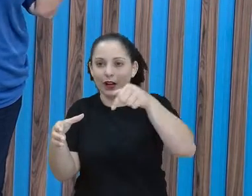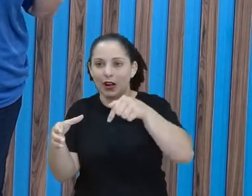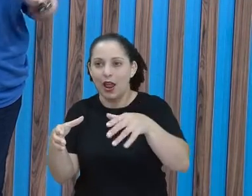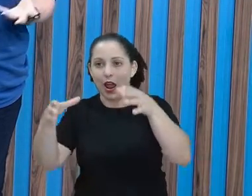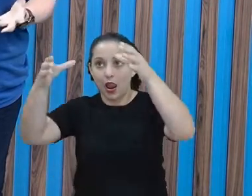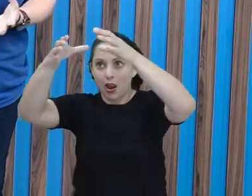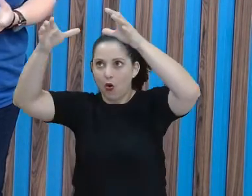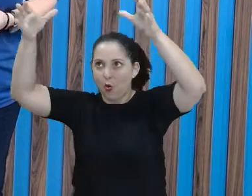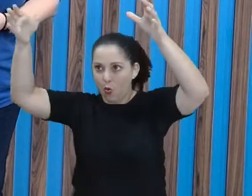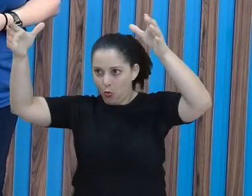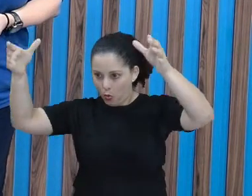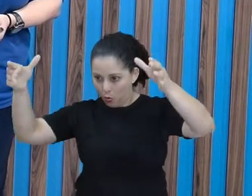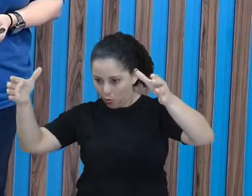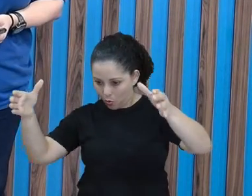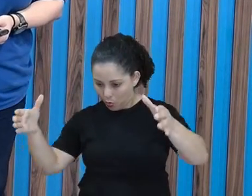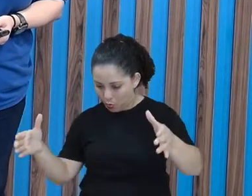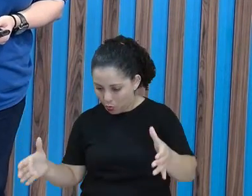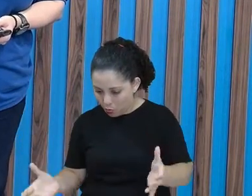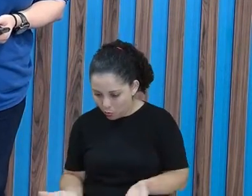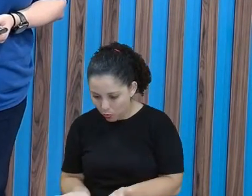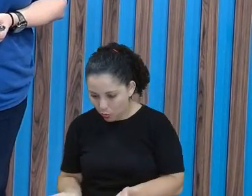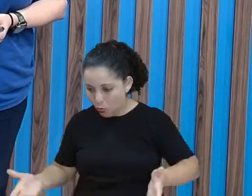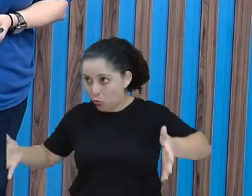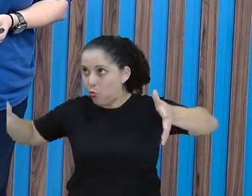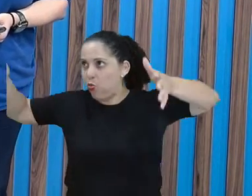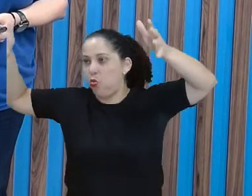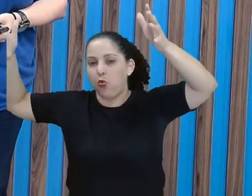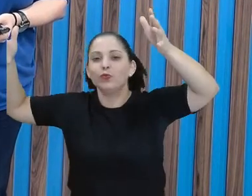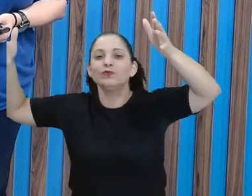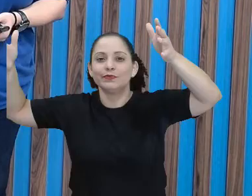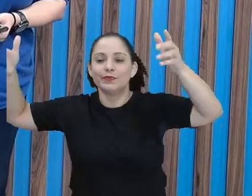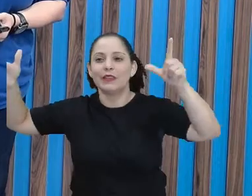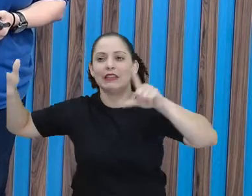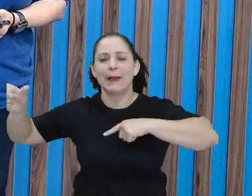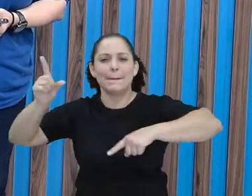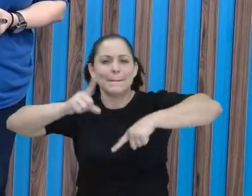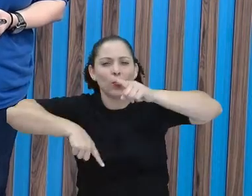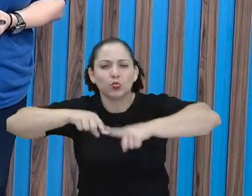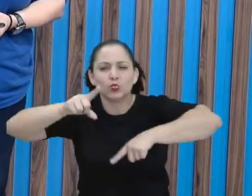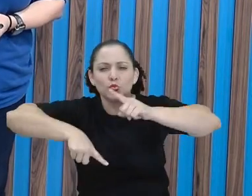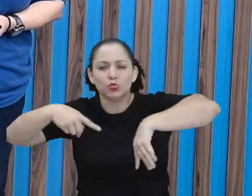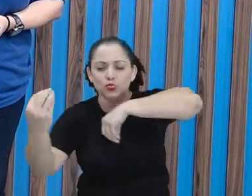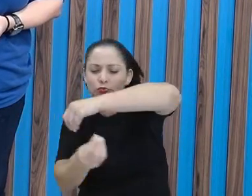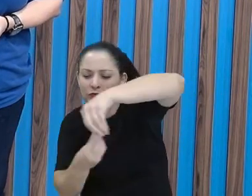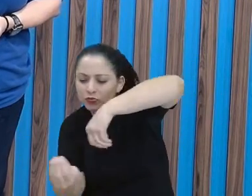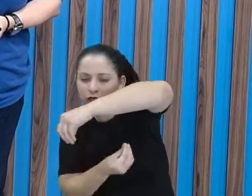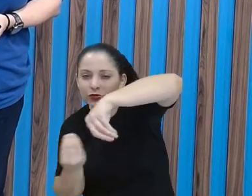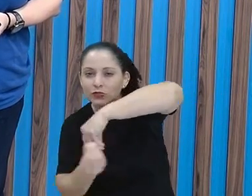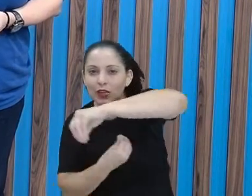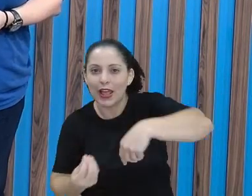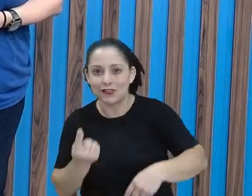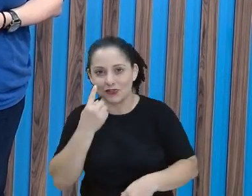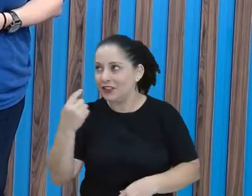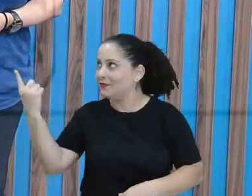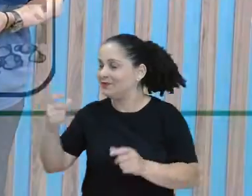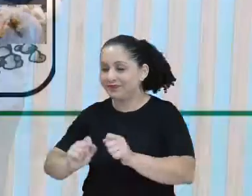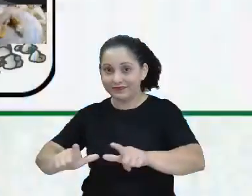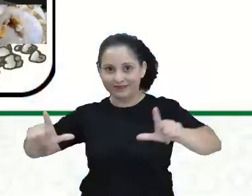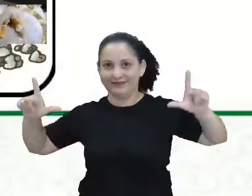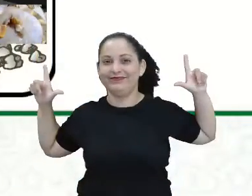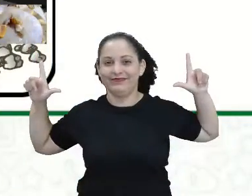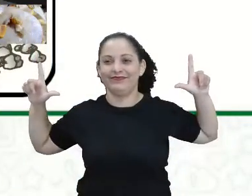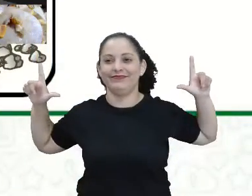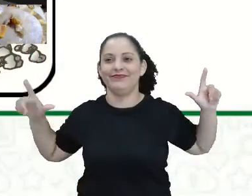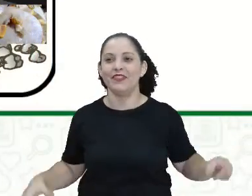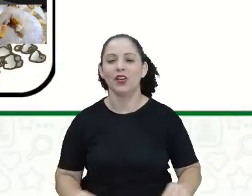filtro grande, né? E ele tem vários materiais nesse filtro. Joga para eles aí, Nene, por gentileza, para eles verem de pertinho